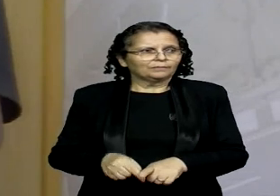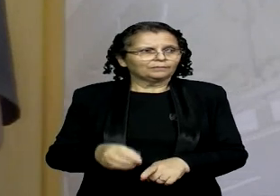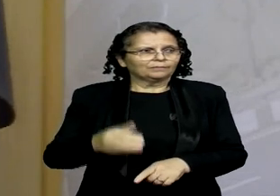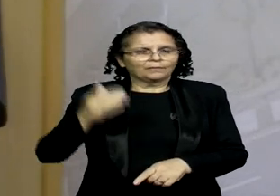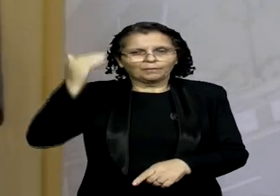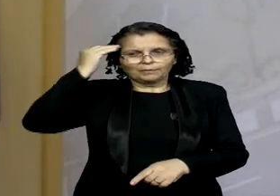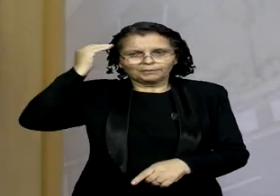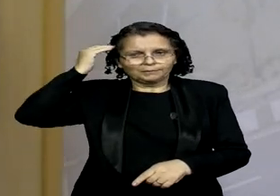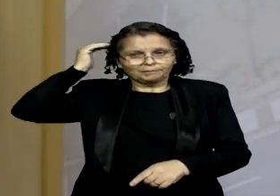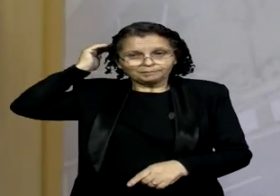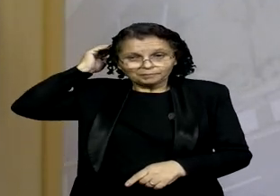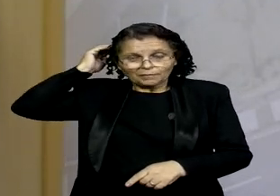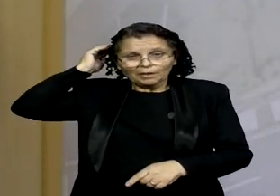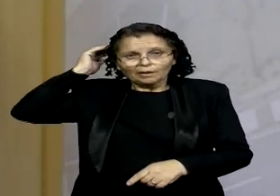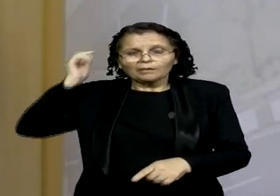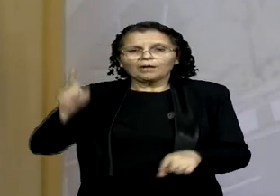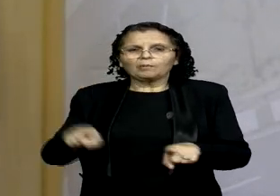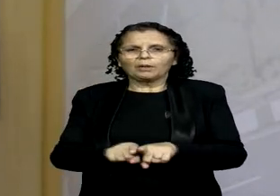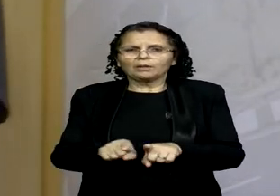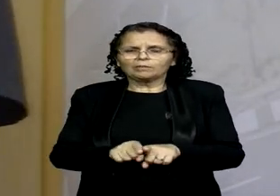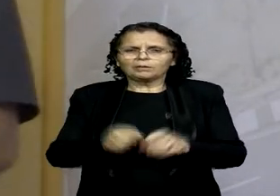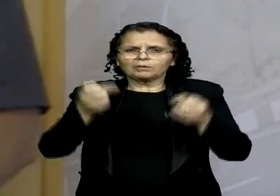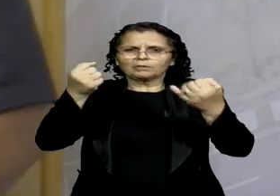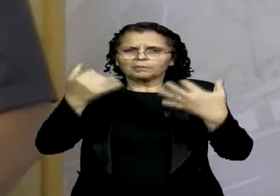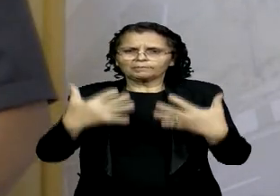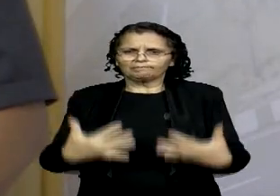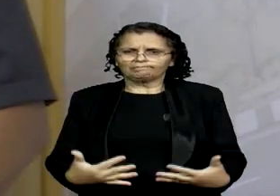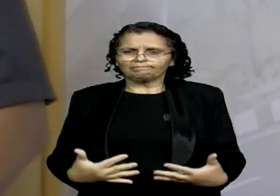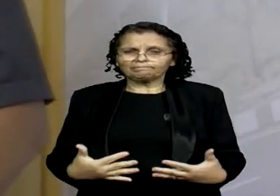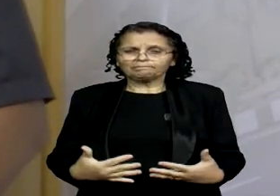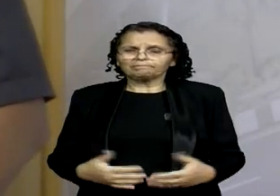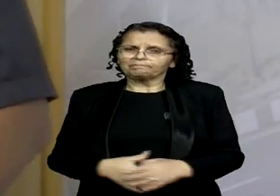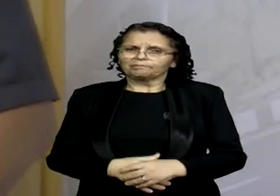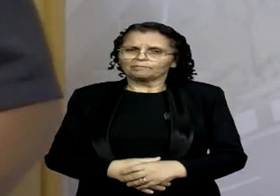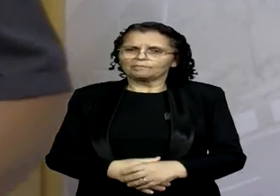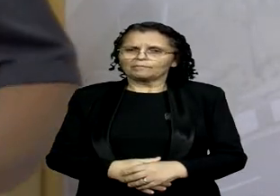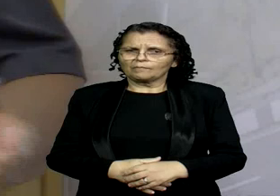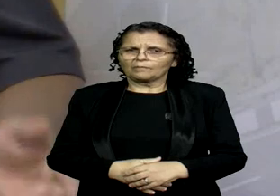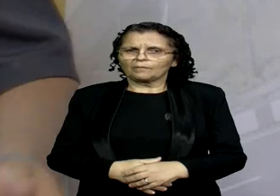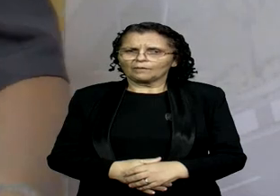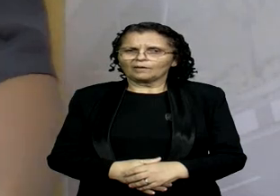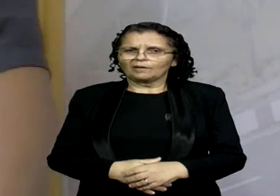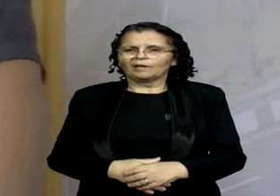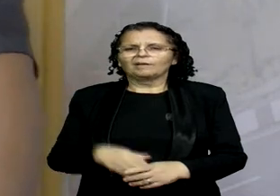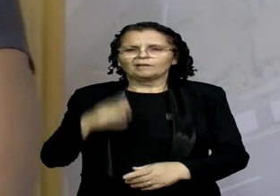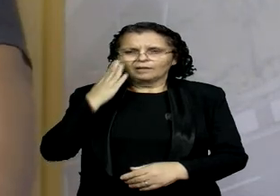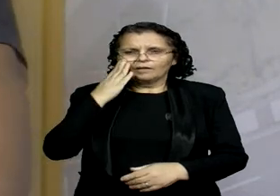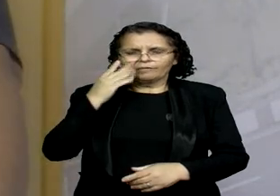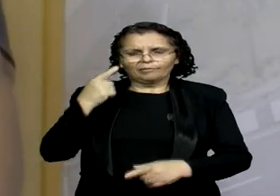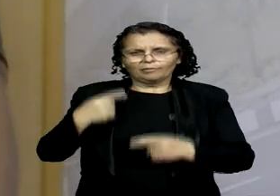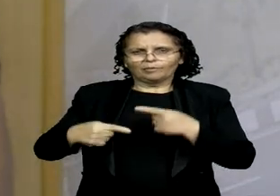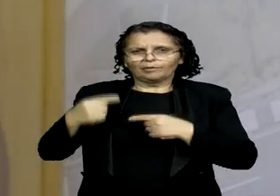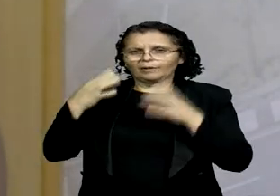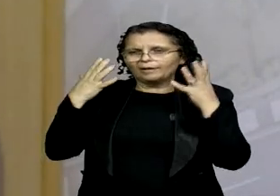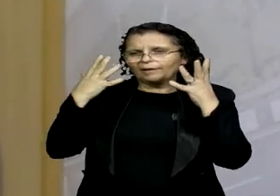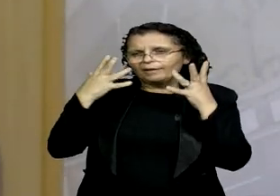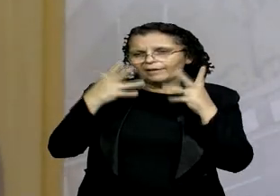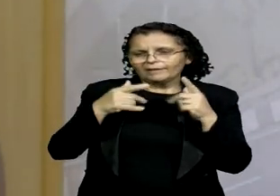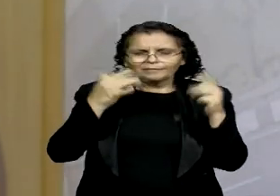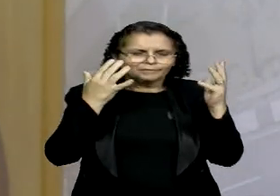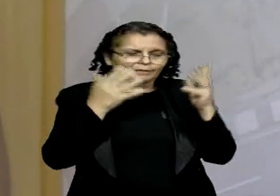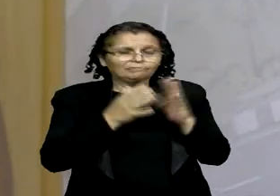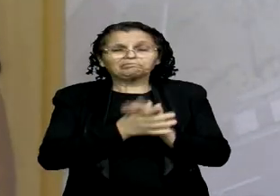situação. Mas eu quero dizer também aqui que eu vejo todos os discursos aqui, lindos,